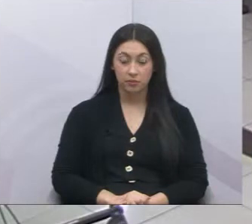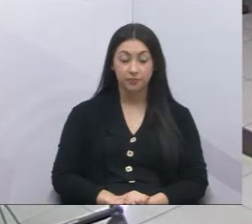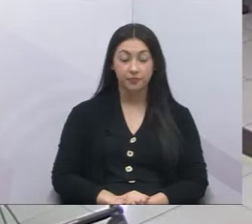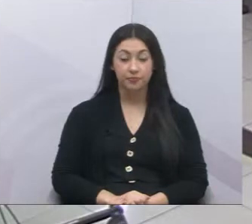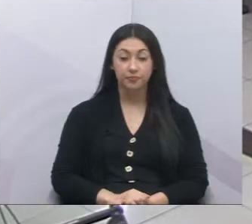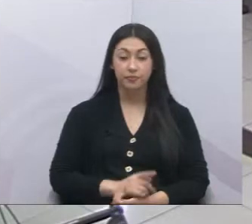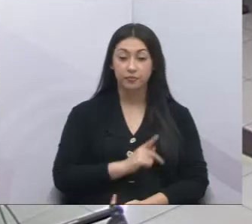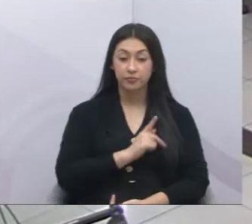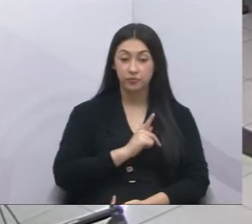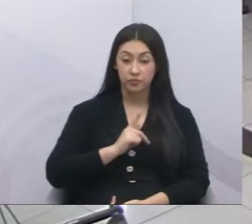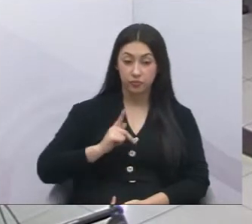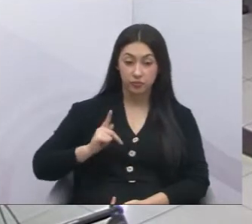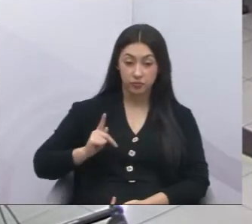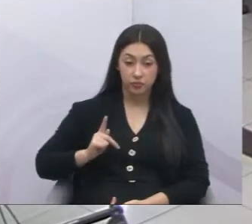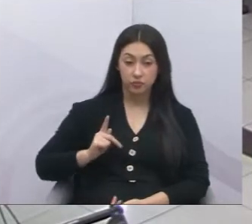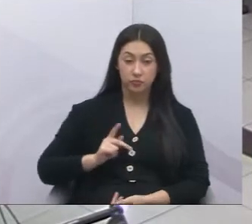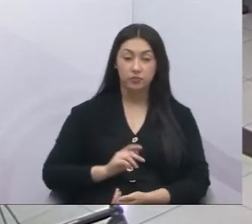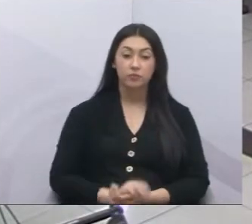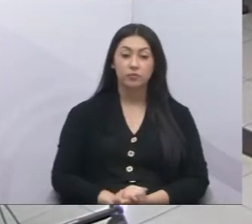Senhor presidente,